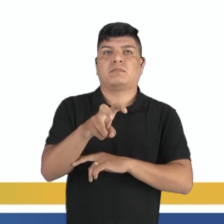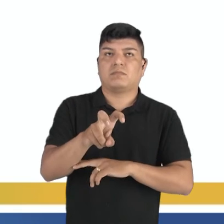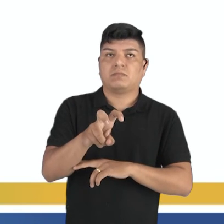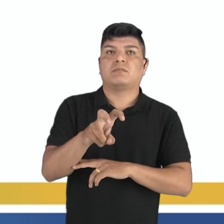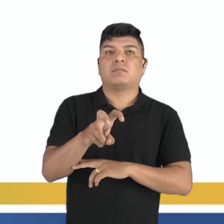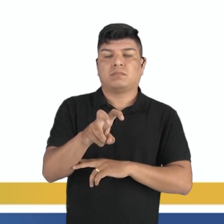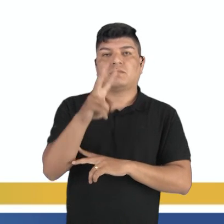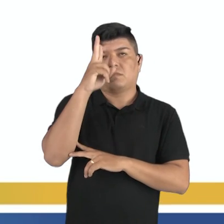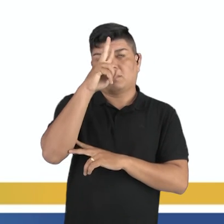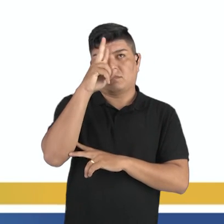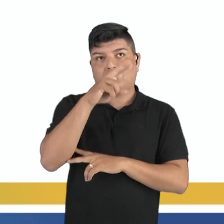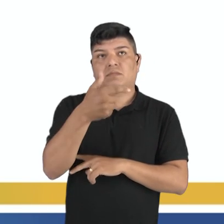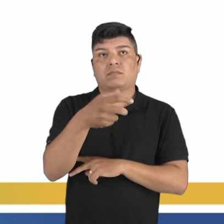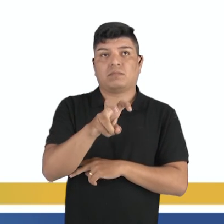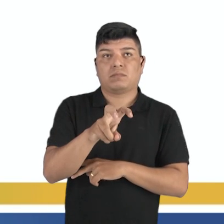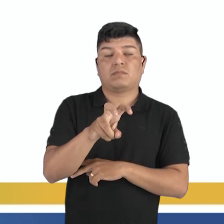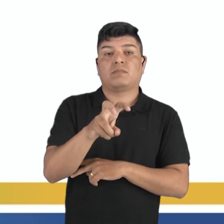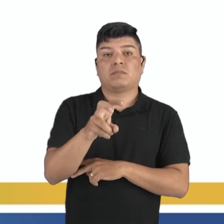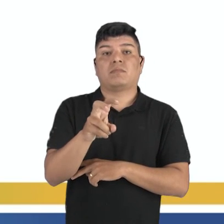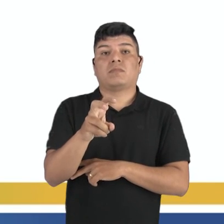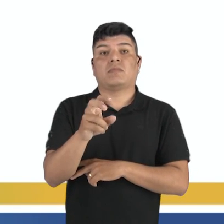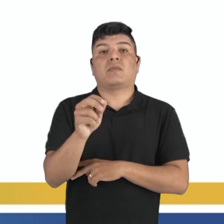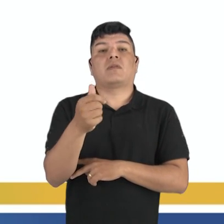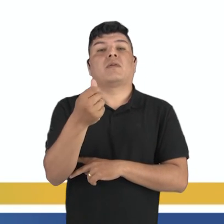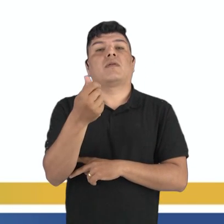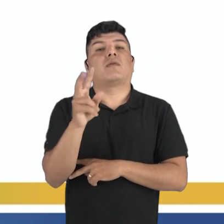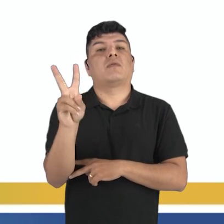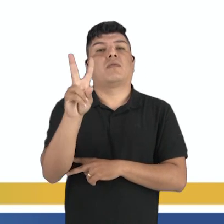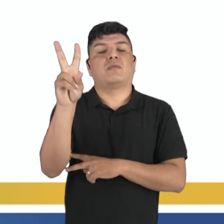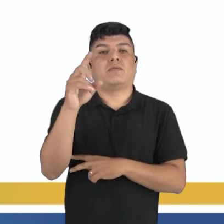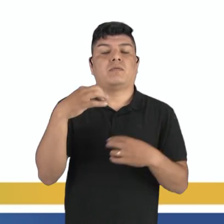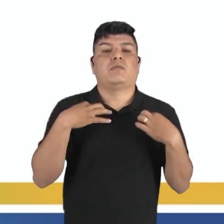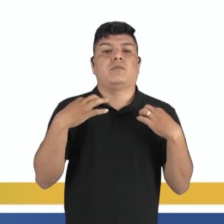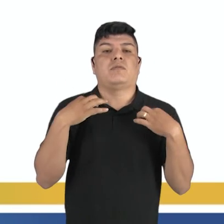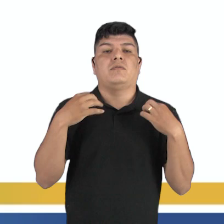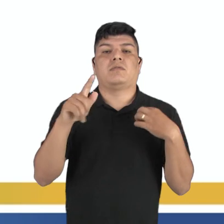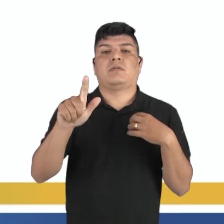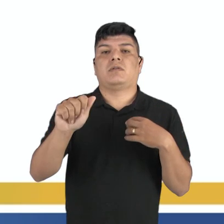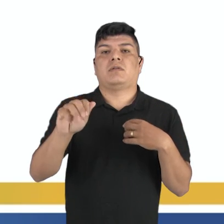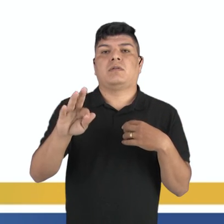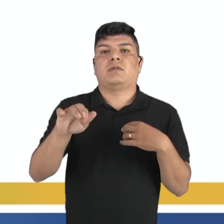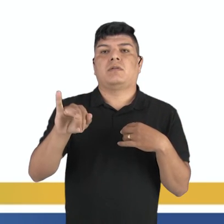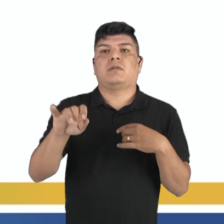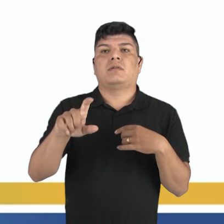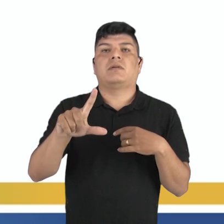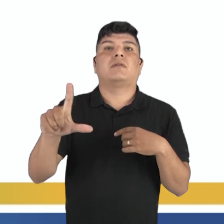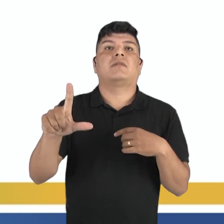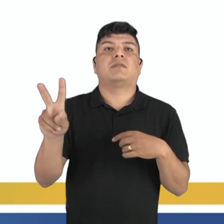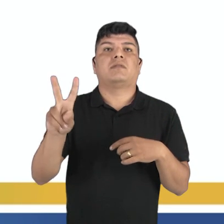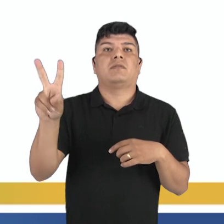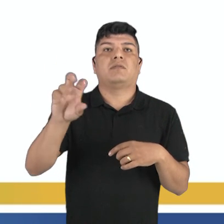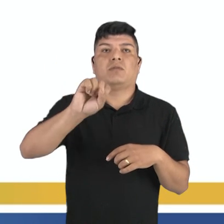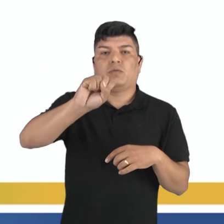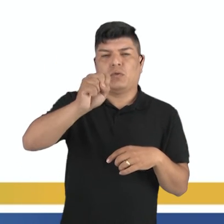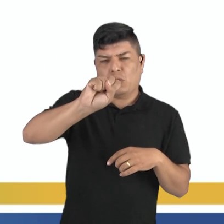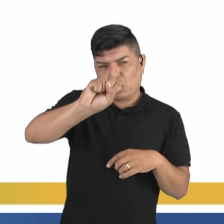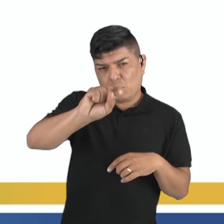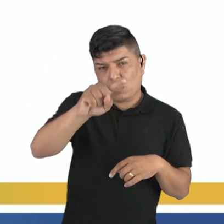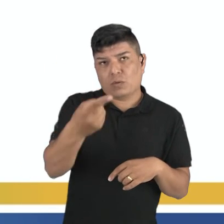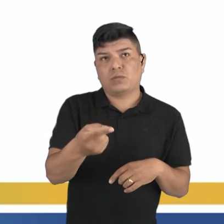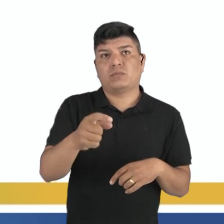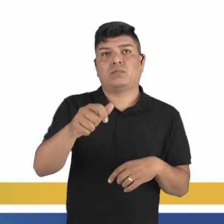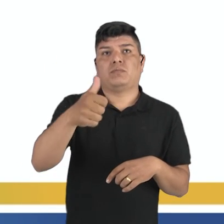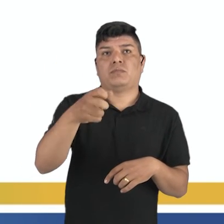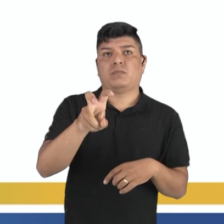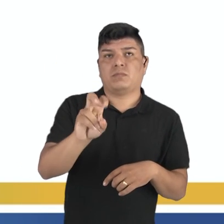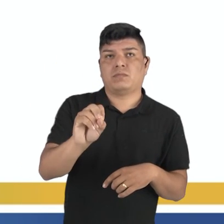e 25, lembrando que 25 é o custo da produção, né, dessas camisetas do Gabriel. Então, temos aí um valor de 8.150,